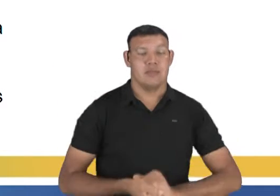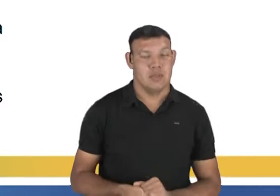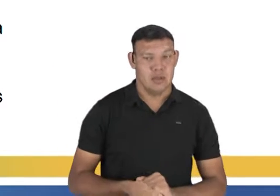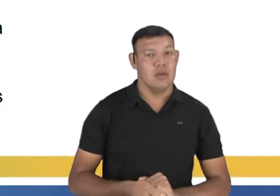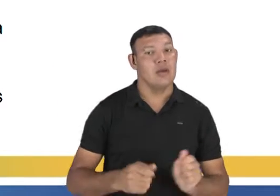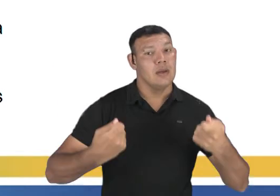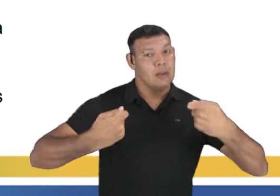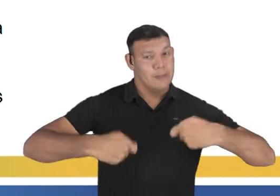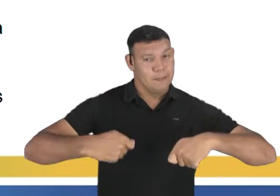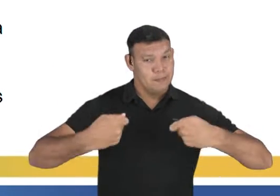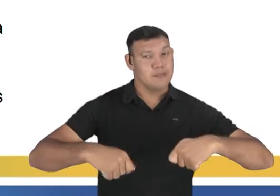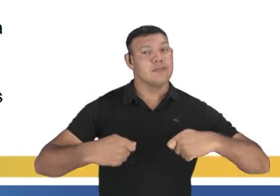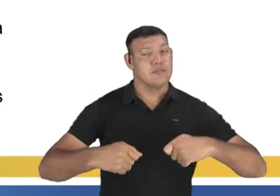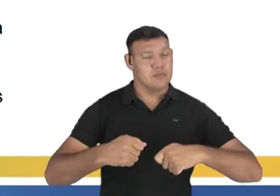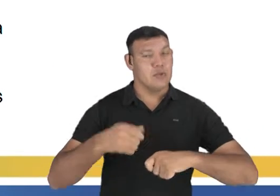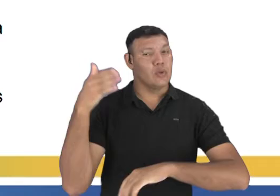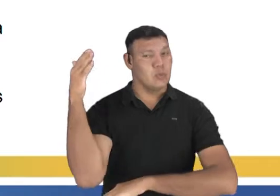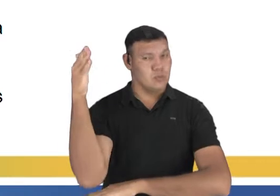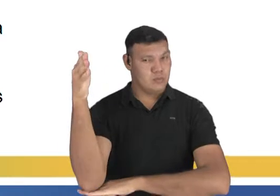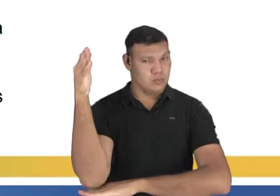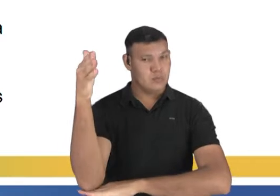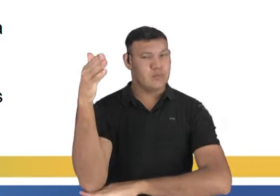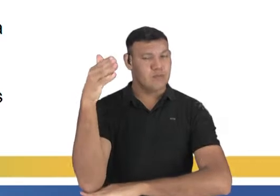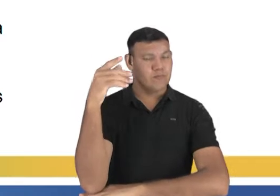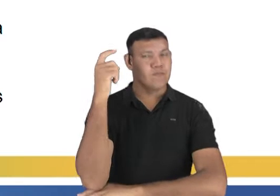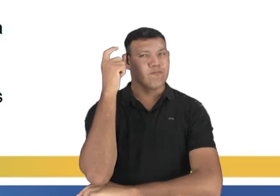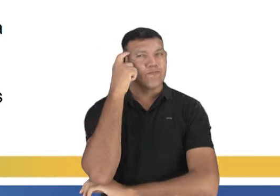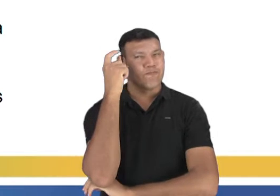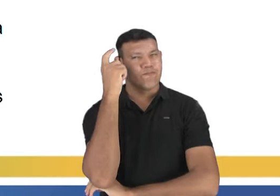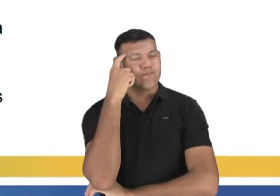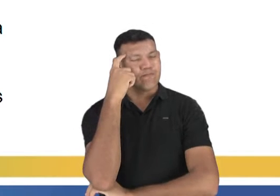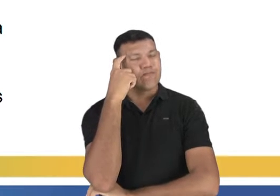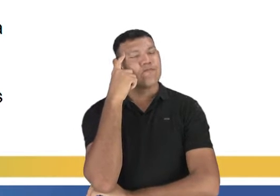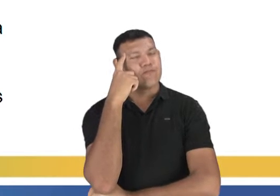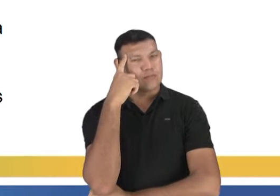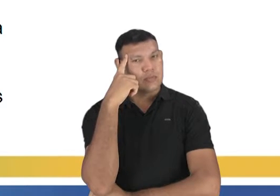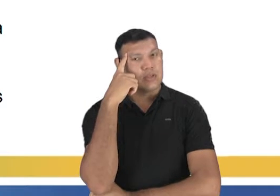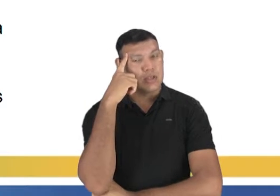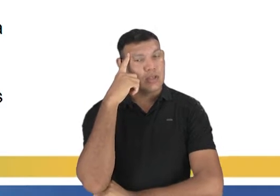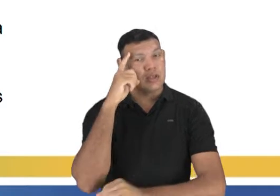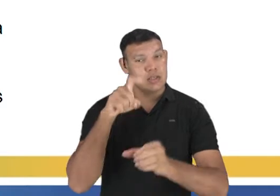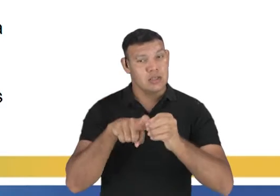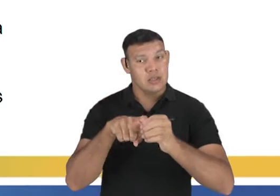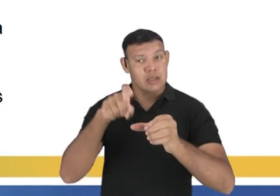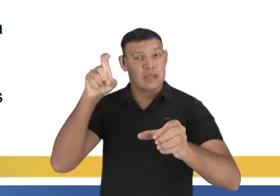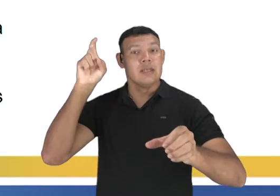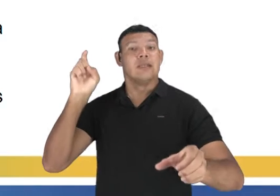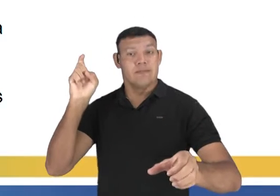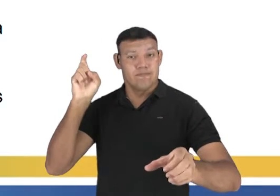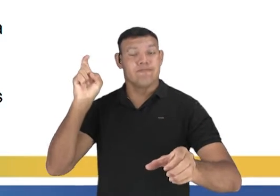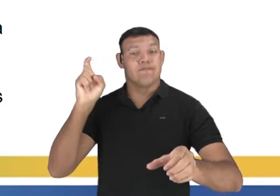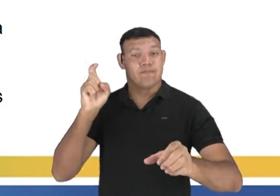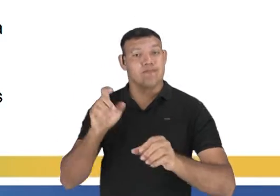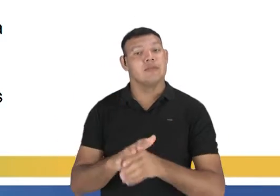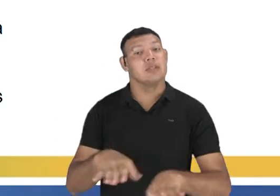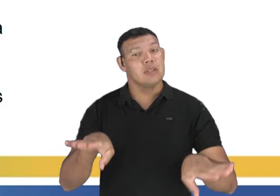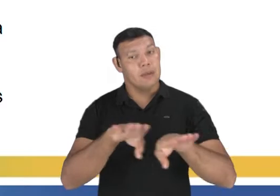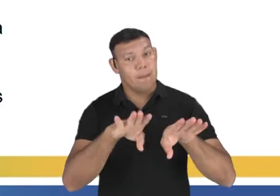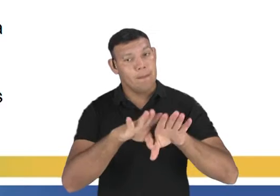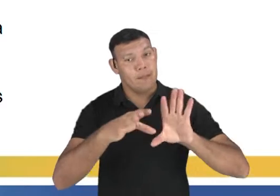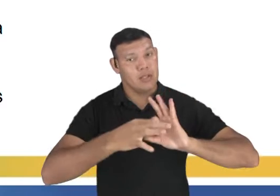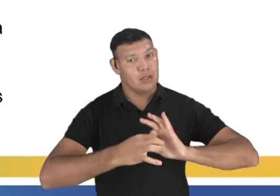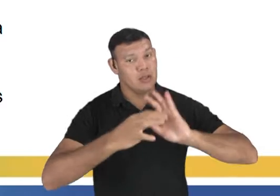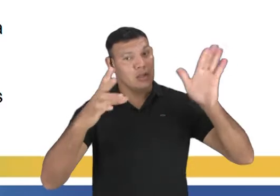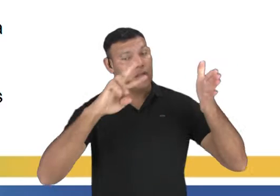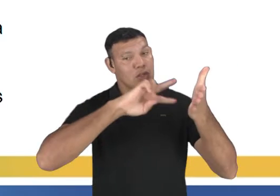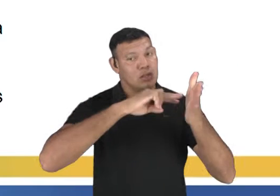Deve-se ter sempre presente em mente o que é a independência e o que é a liberdade.